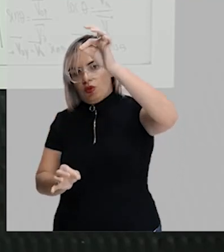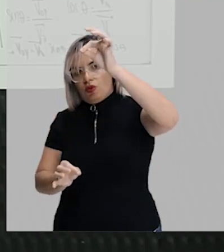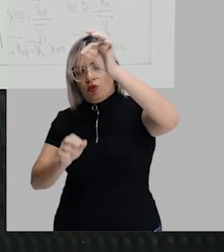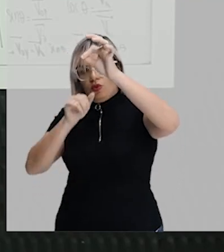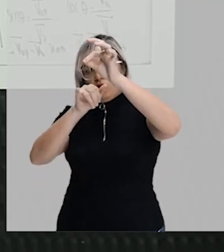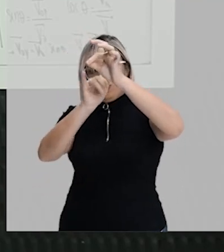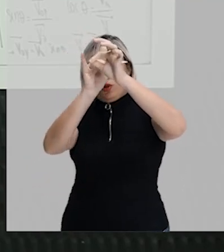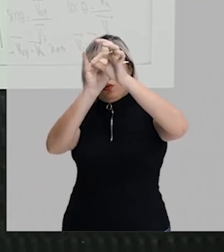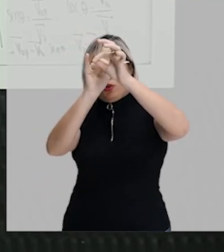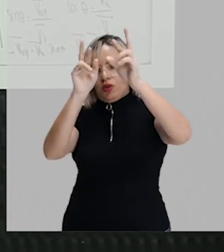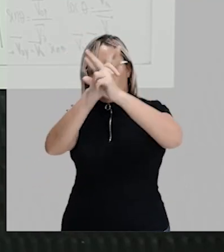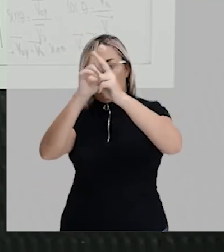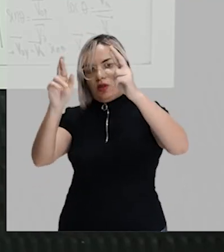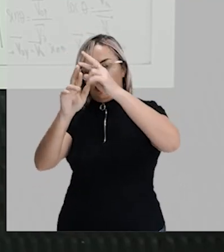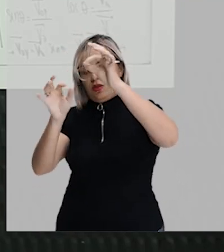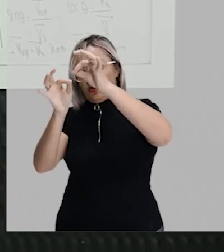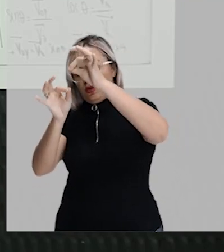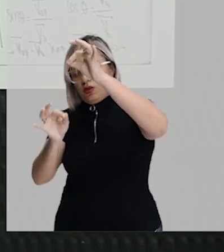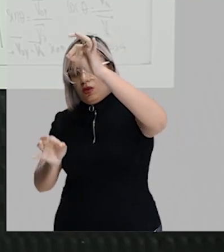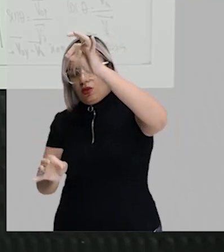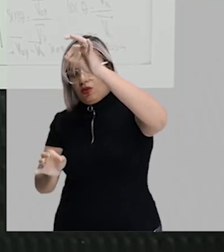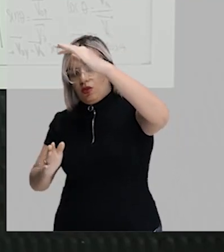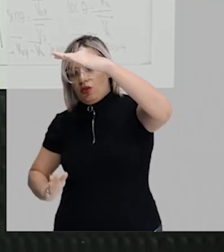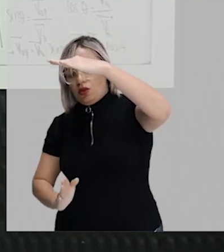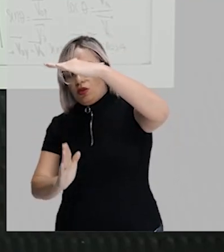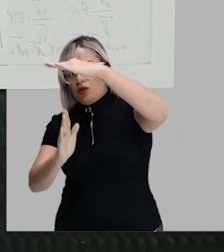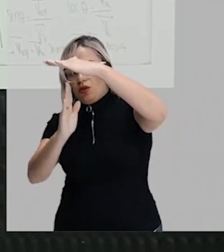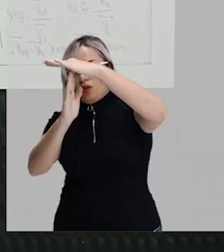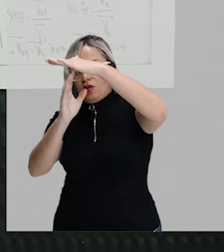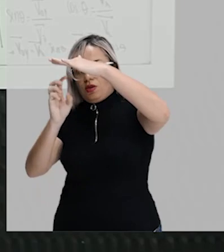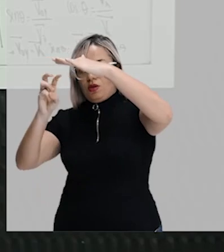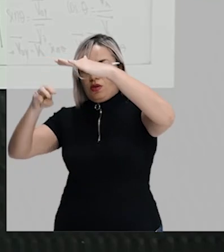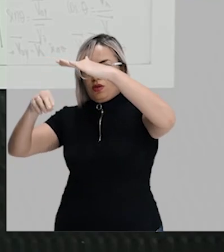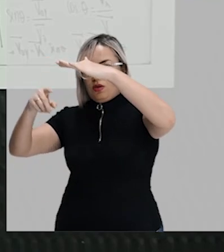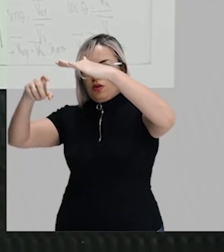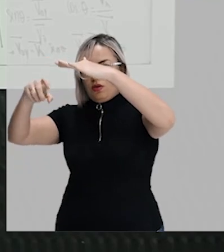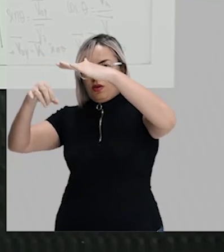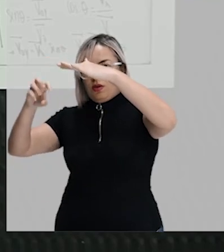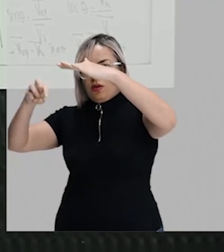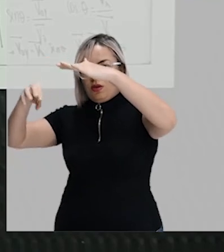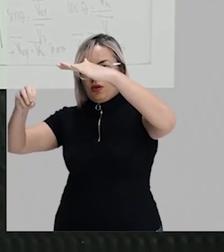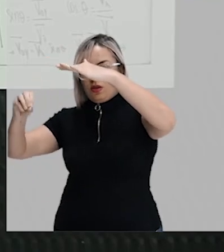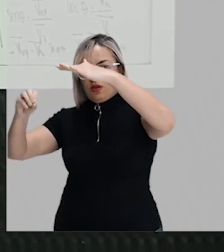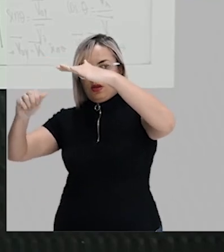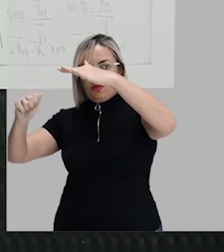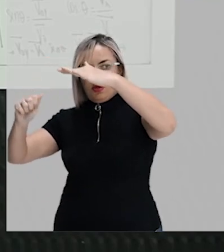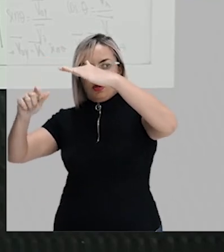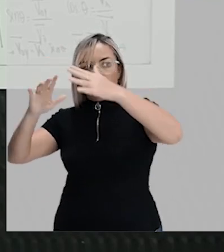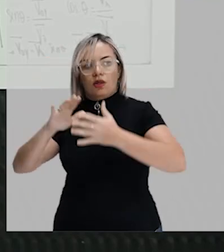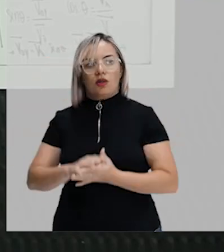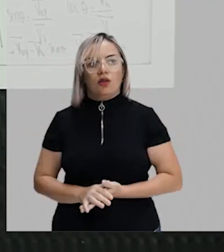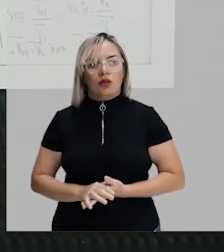altura, certo? Se for a altura máxima, né? Nós vamos chamar aqui de h, ó.